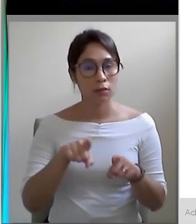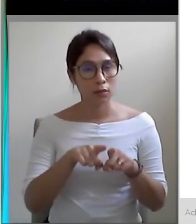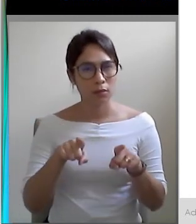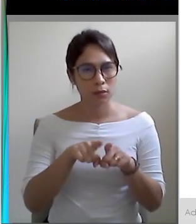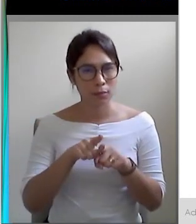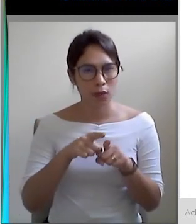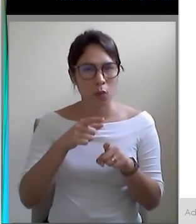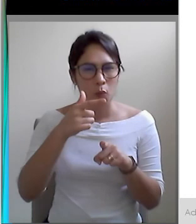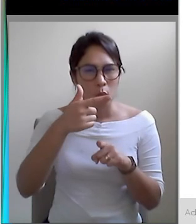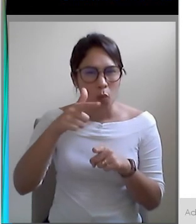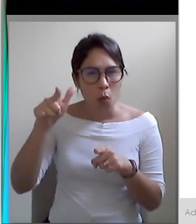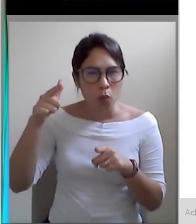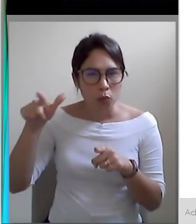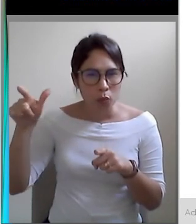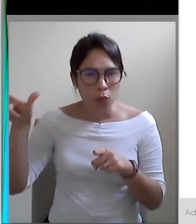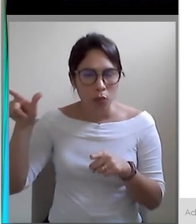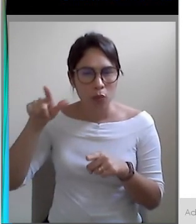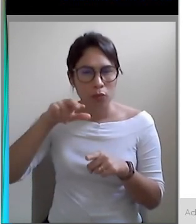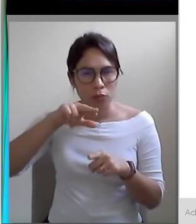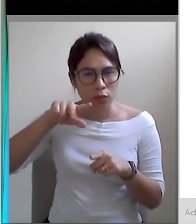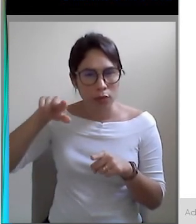fatores de coagulação,